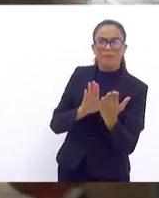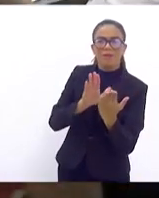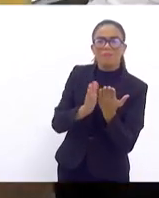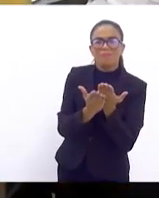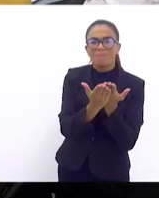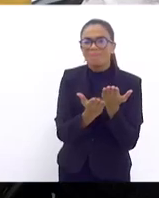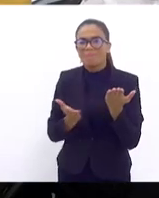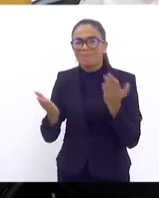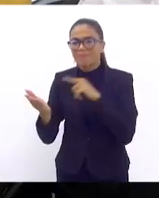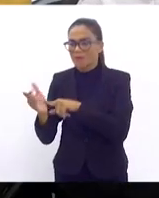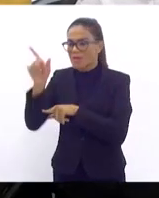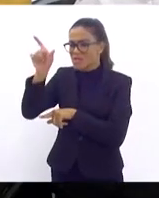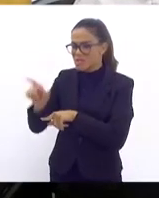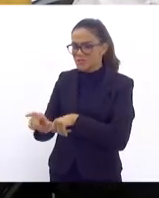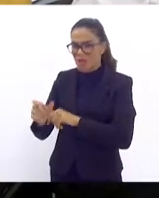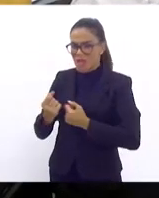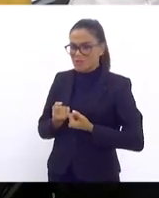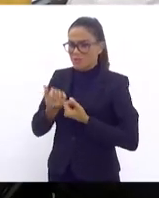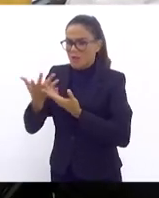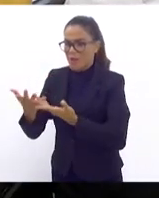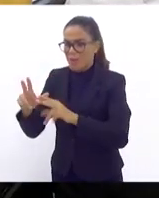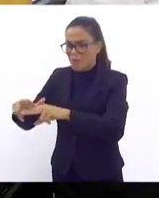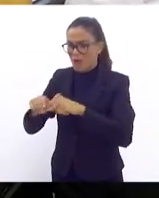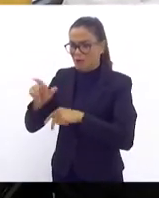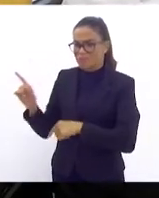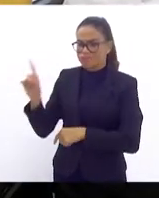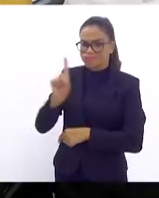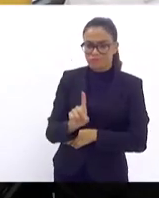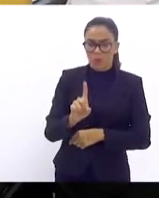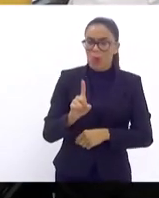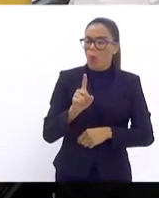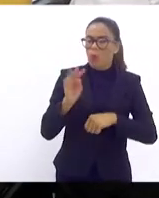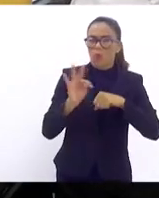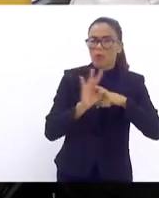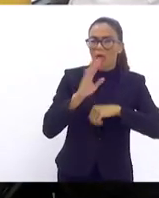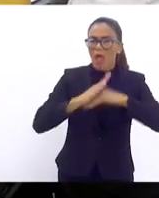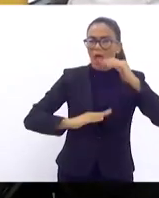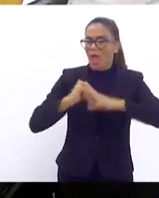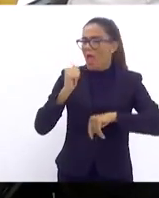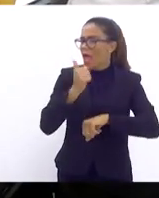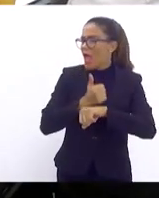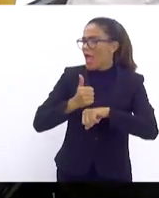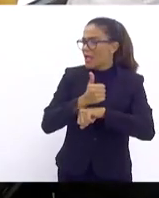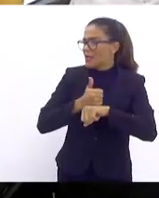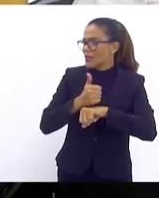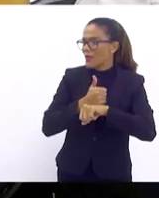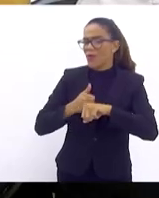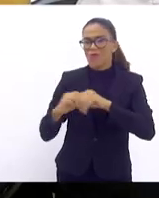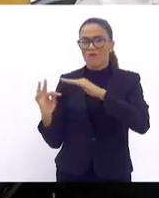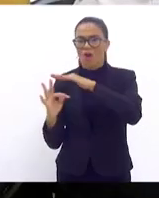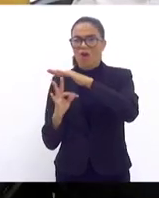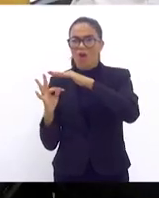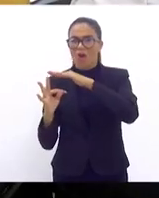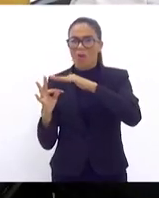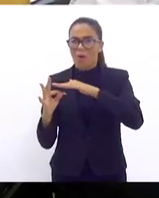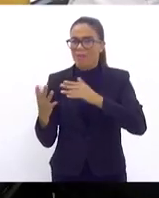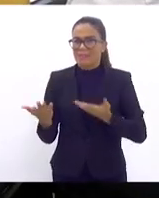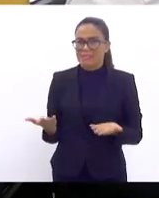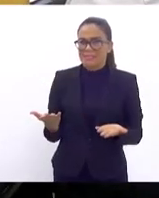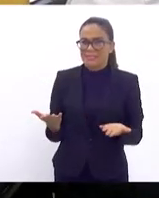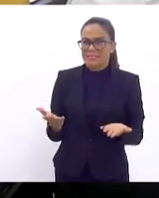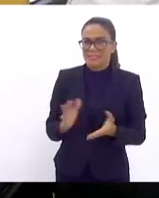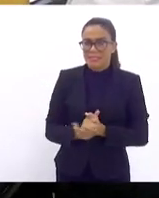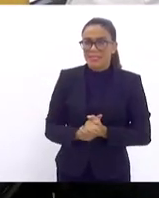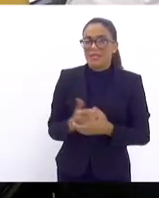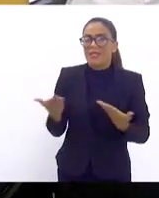meio de um técnico. Ele tem que se expressar formalmente para ser a posição... Deputado Luiz Paulo, eu não falei que foi o INEA institucionalmente que se expressou. Não, eu estou